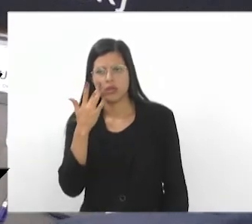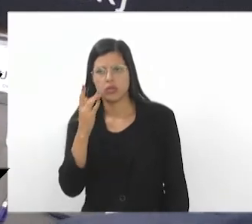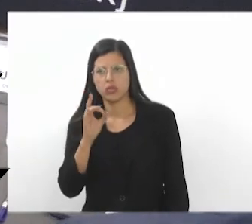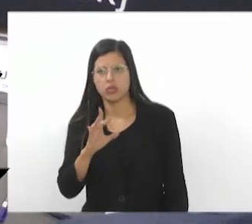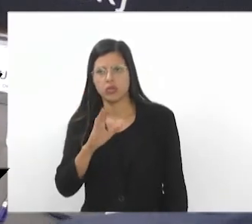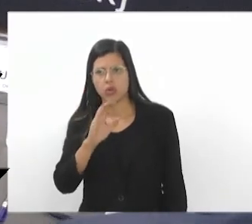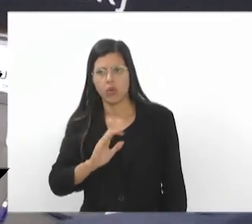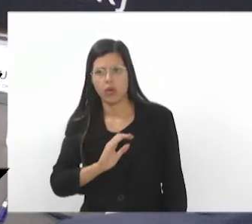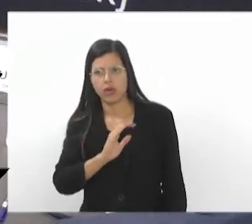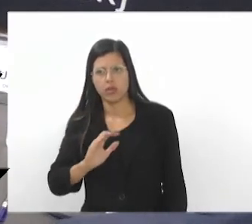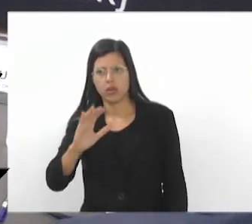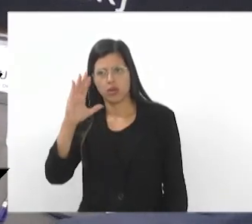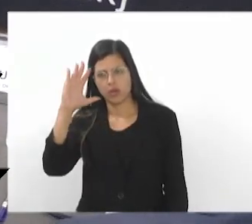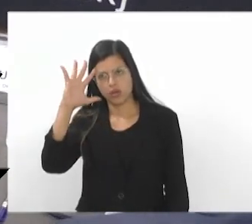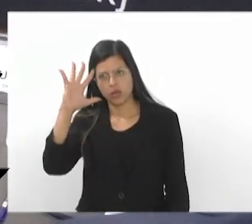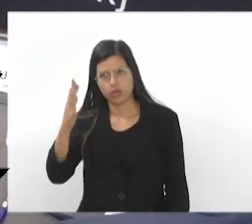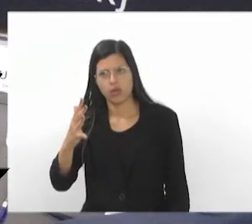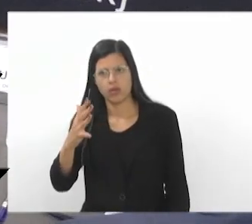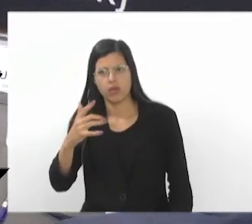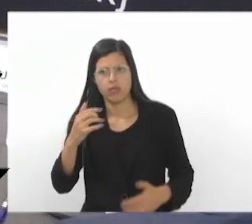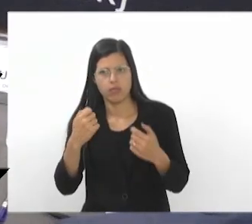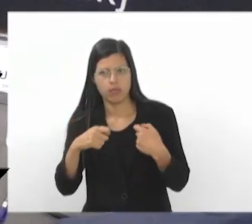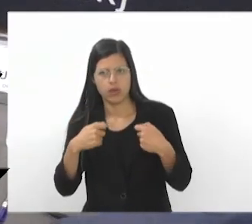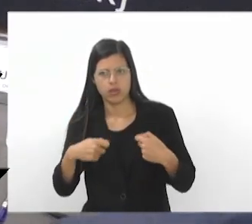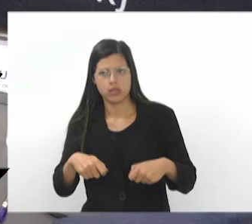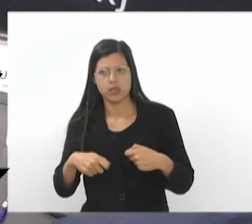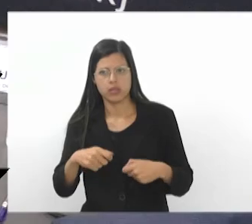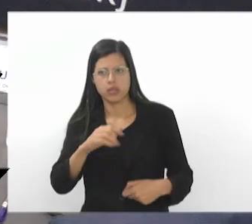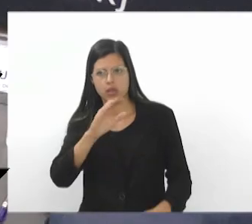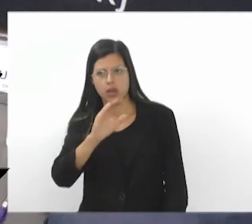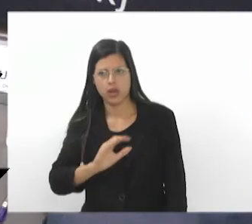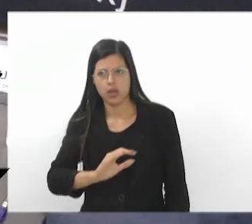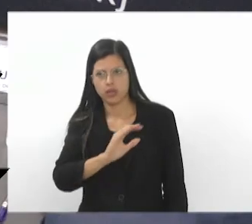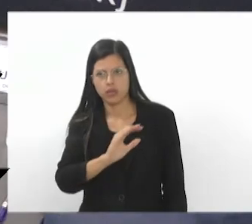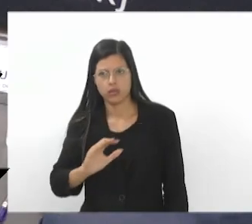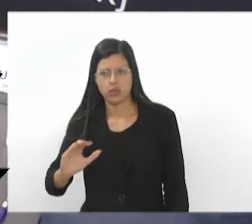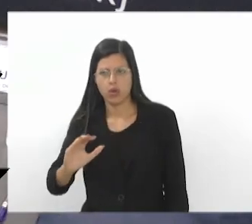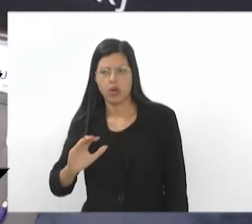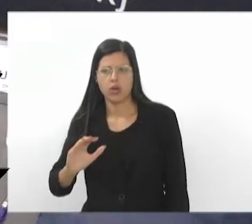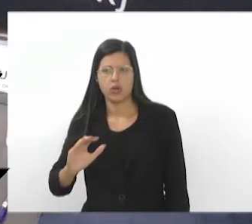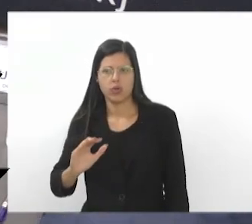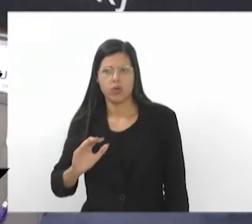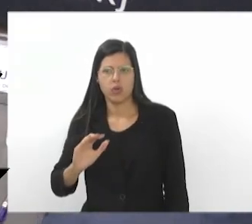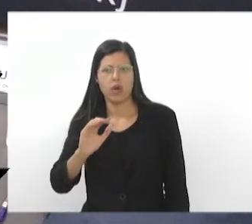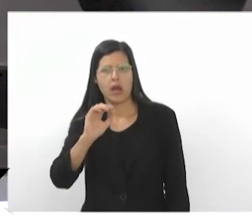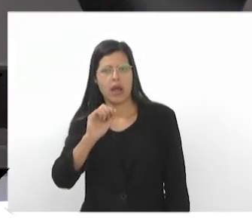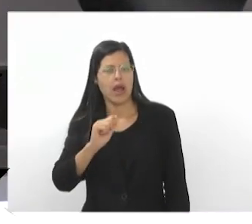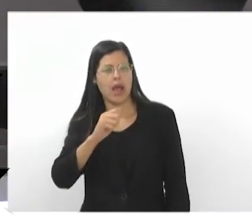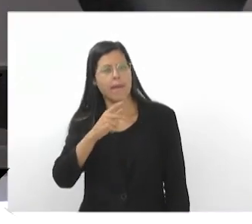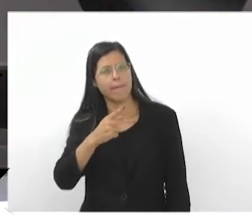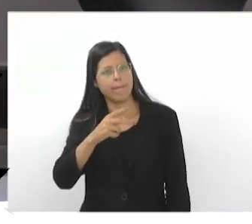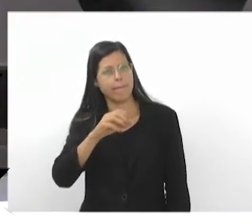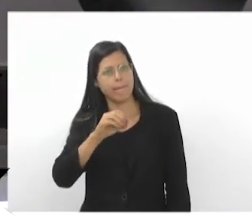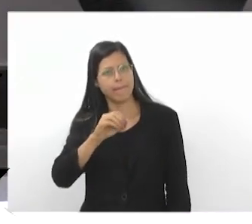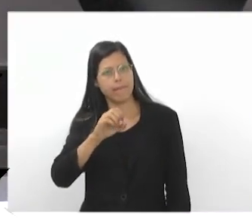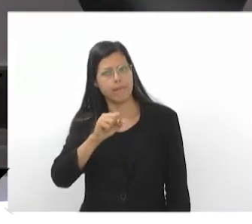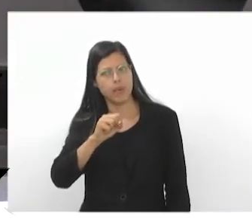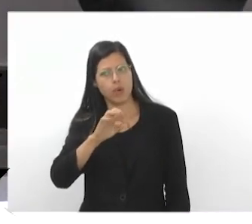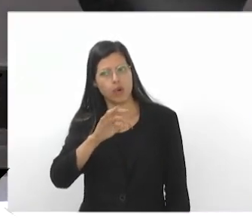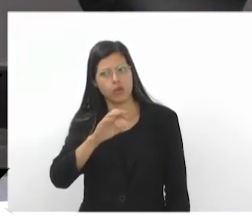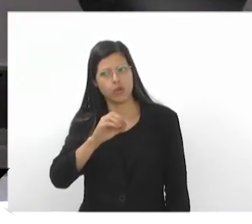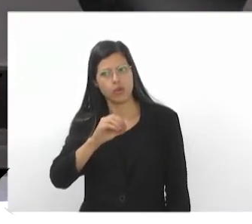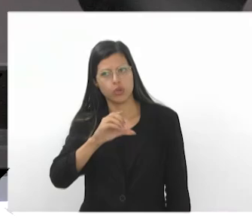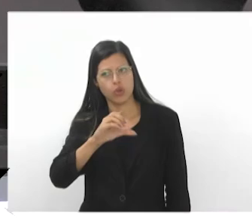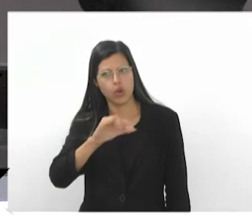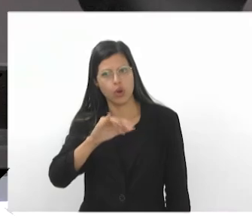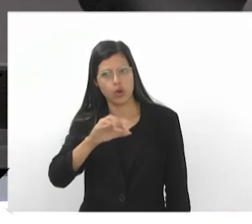ser católico apostólico romano. Porque tem católico, né? Qual é a sua religião?